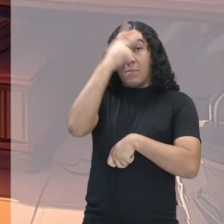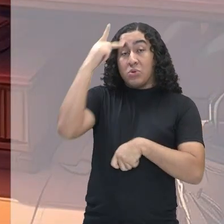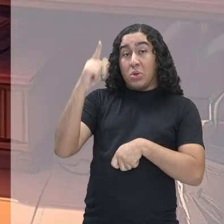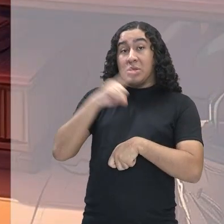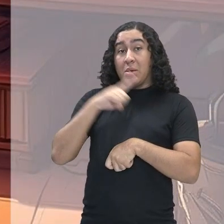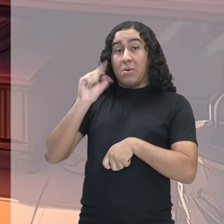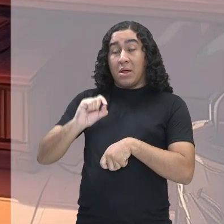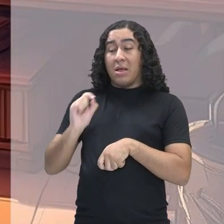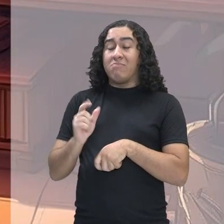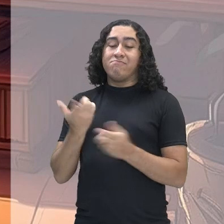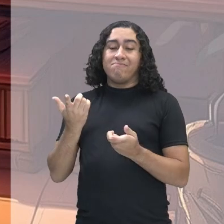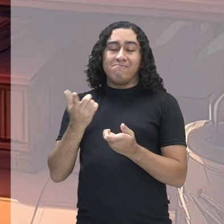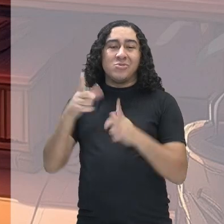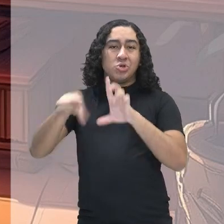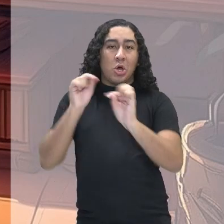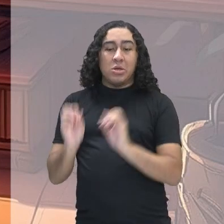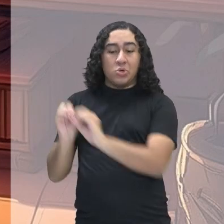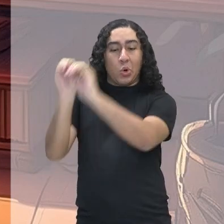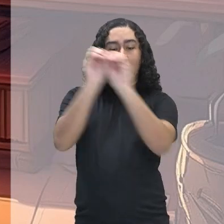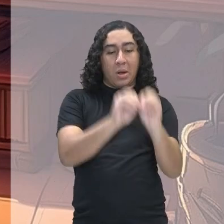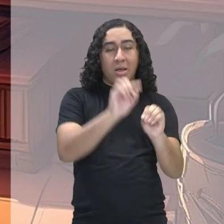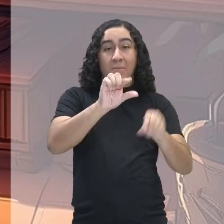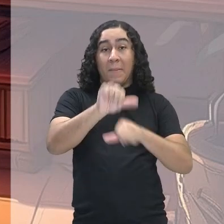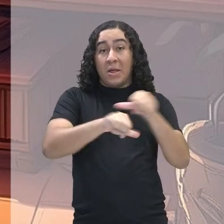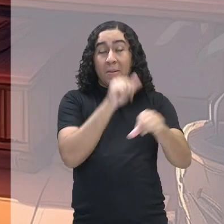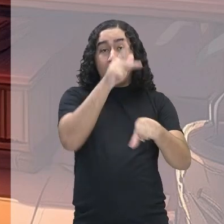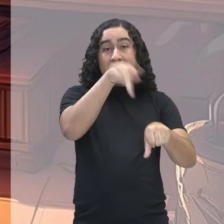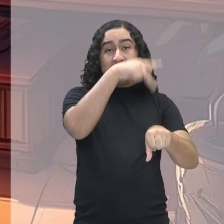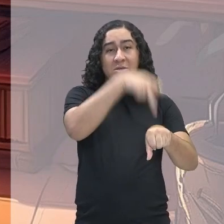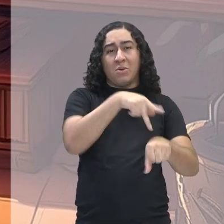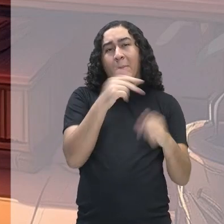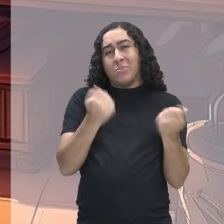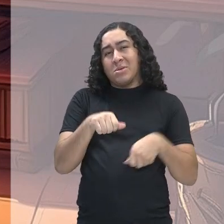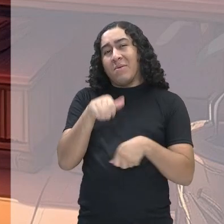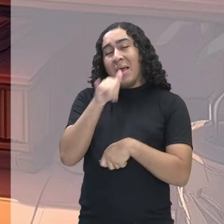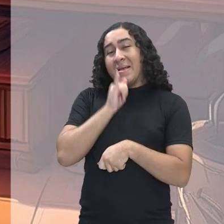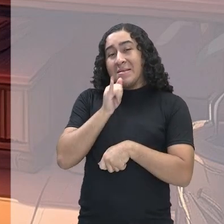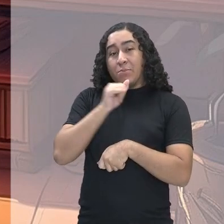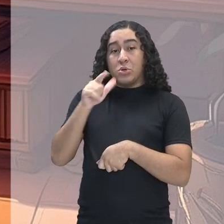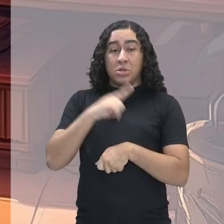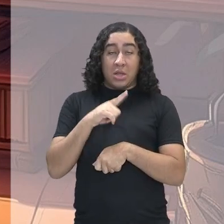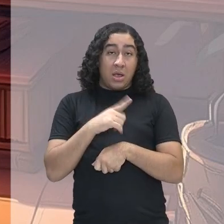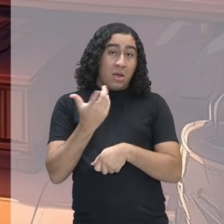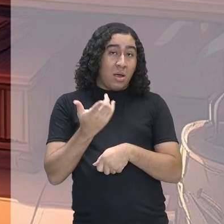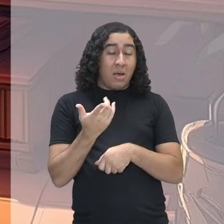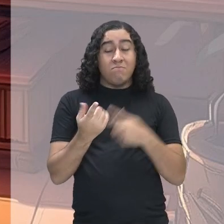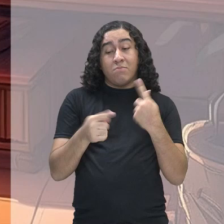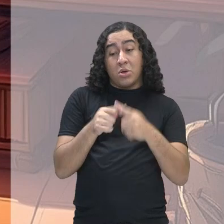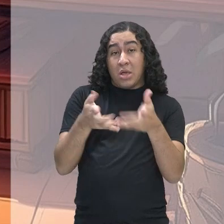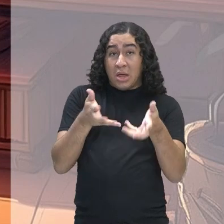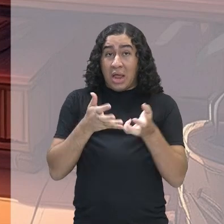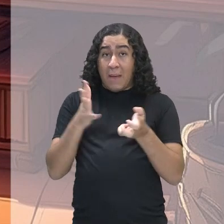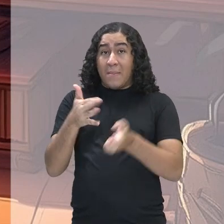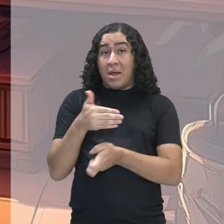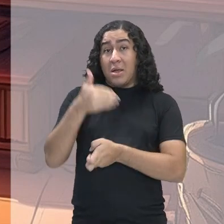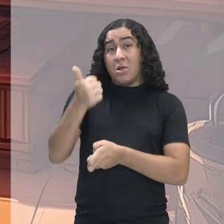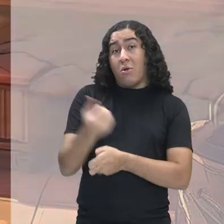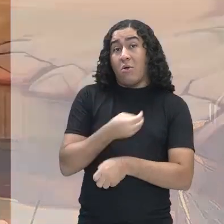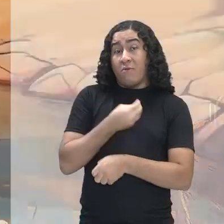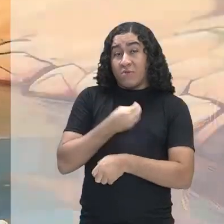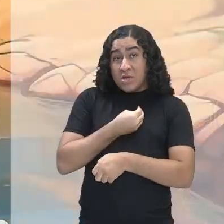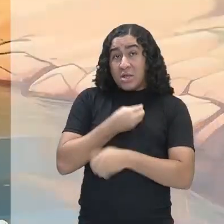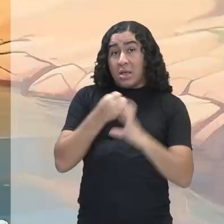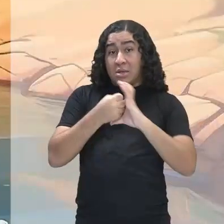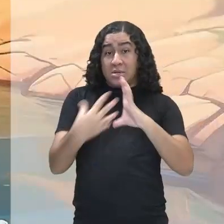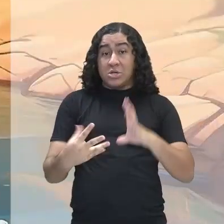imigrante decidir se mudar para outro país: por motivos materiais, ou seja, pela busca de melhores condições de vida,